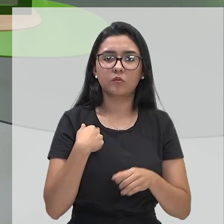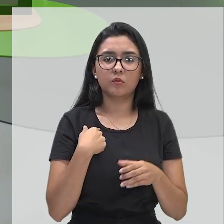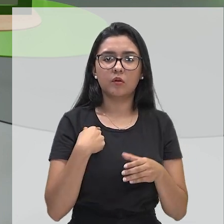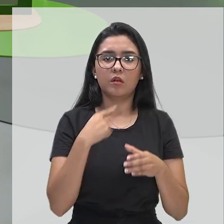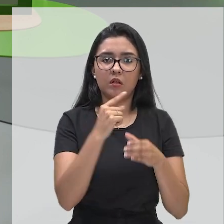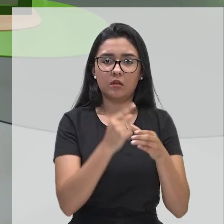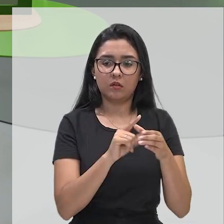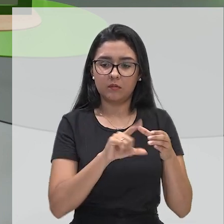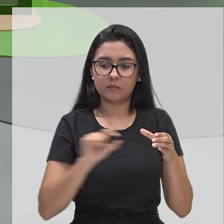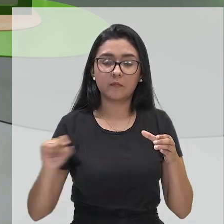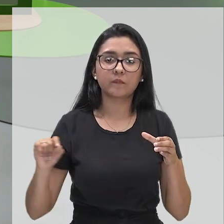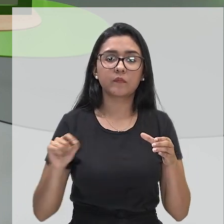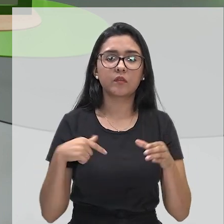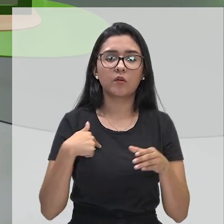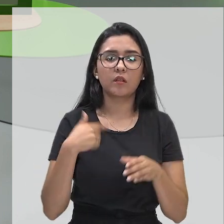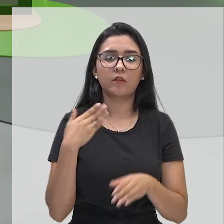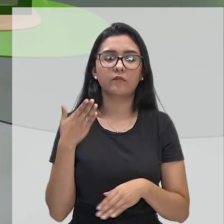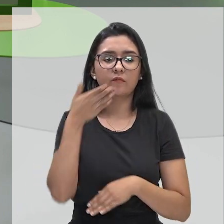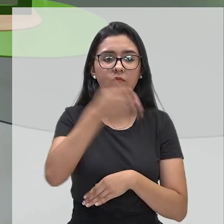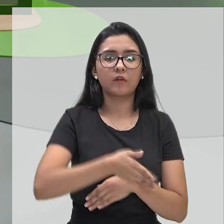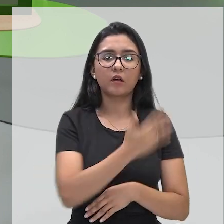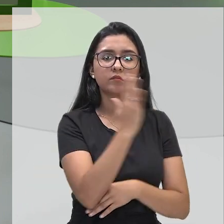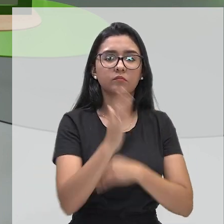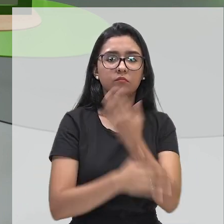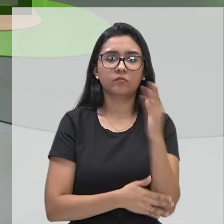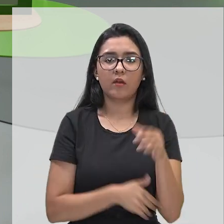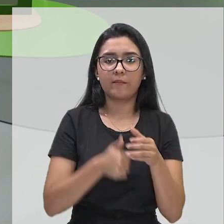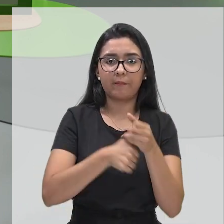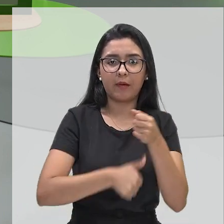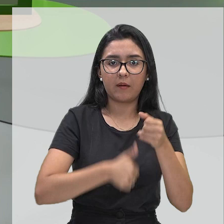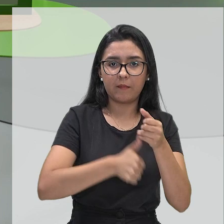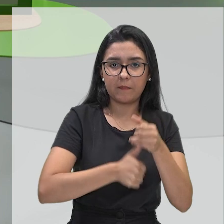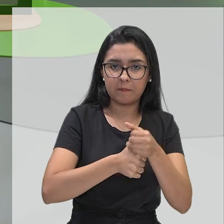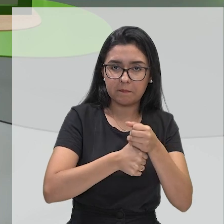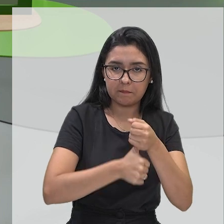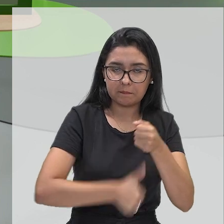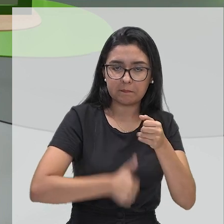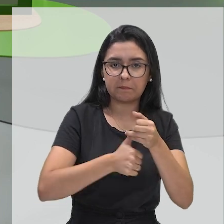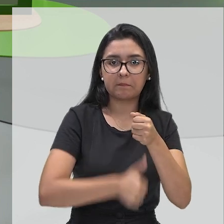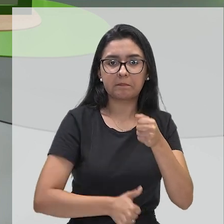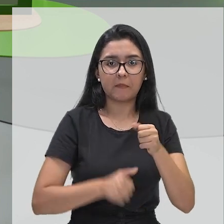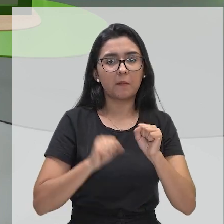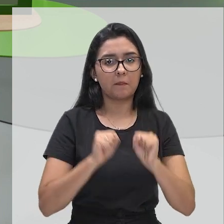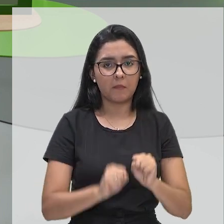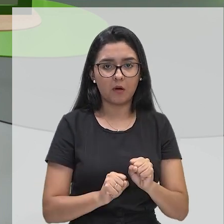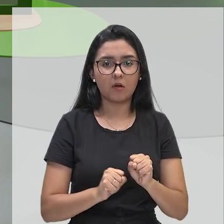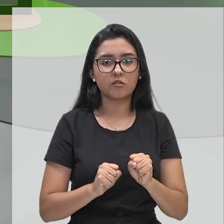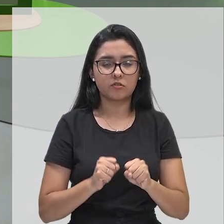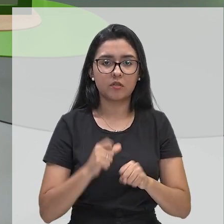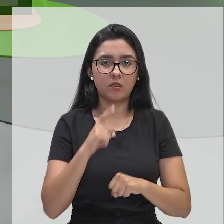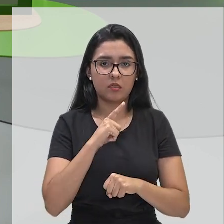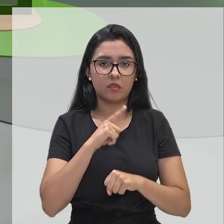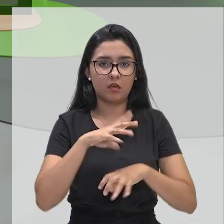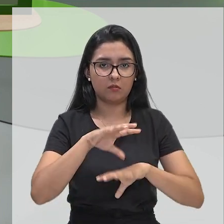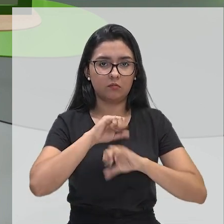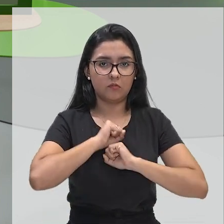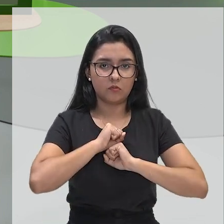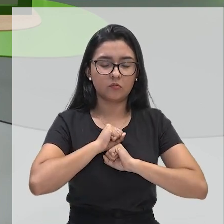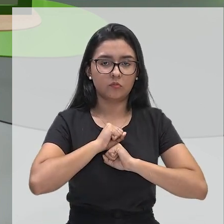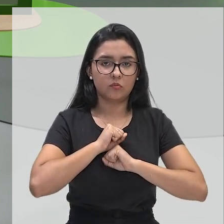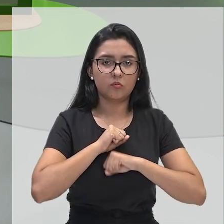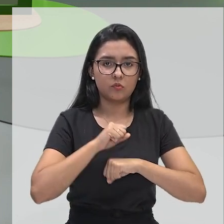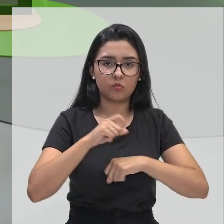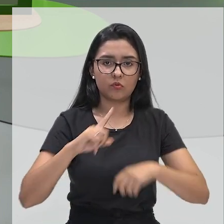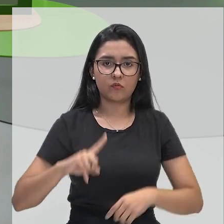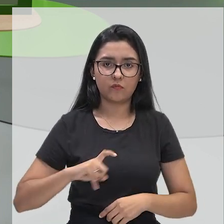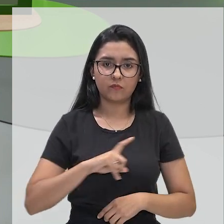Ela vai aí procurar um meio ambiente para despejar os seus dejetos, ela pode estar contaminada com esse verme